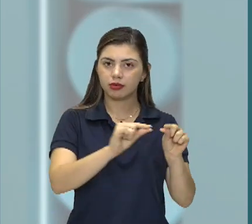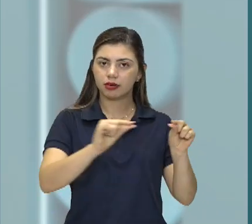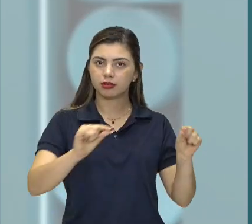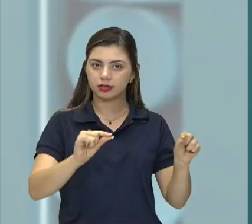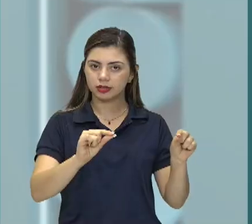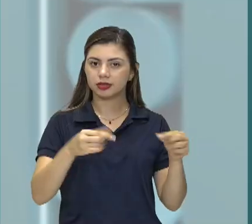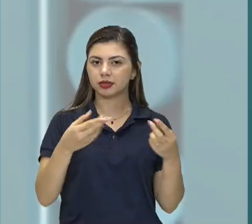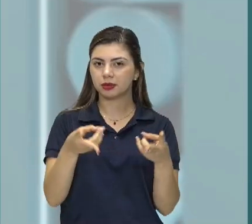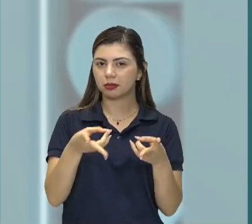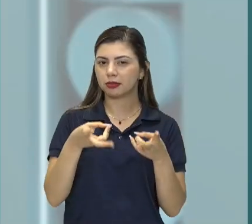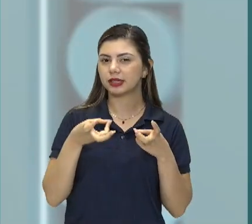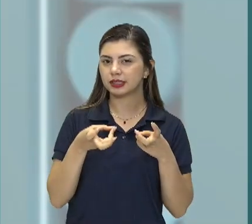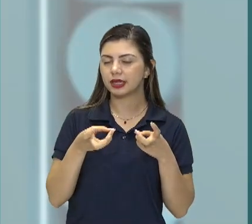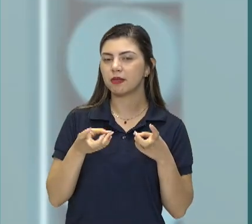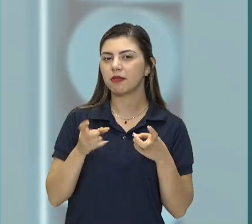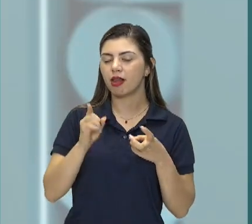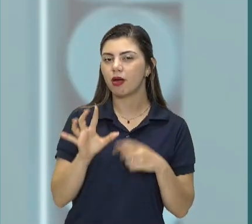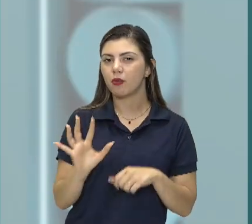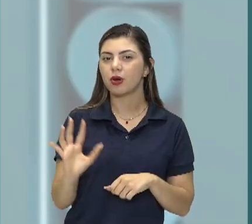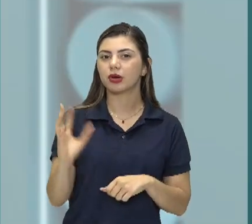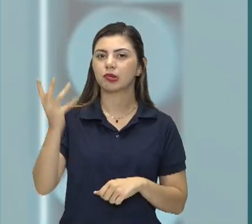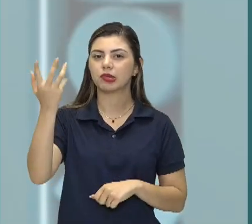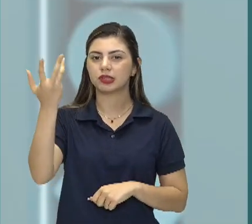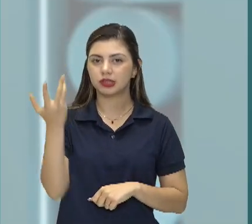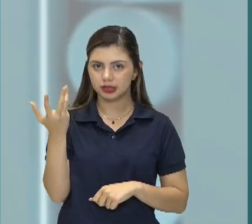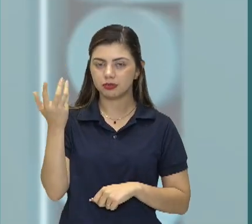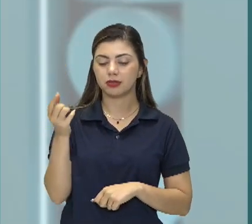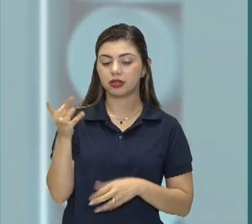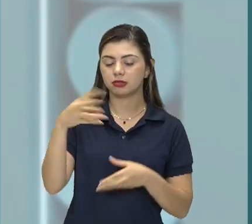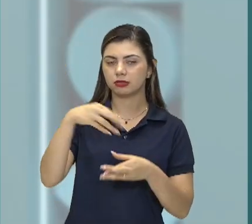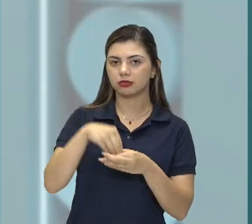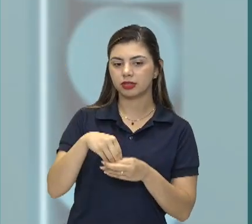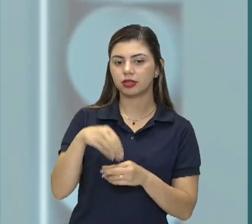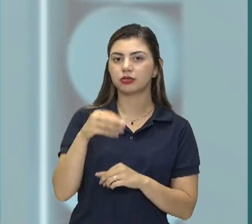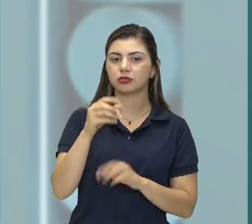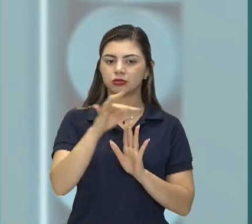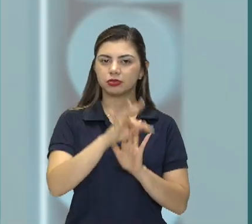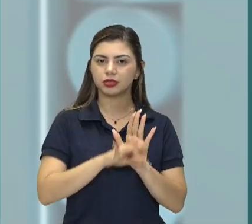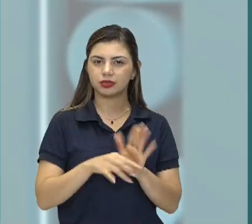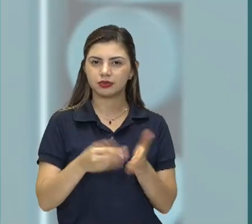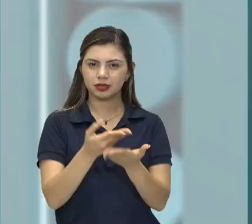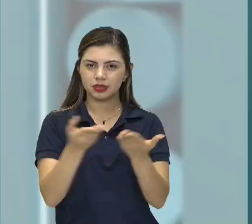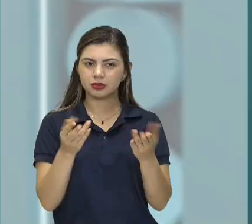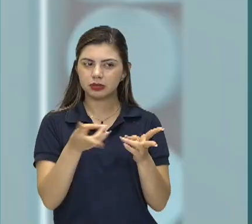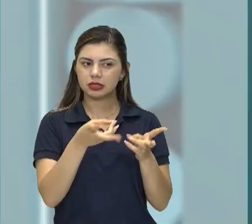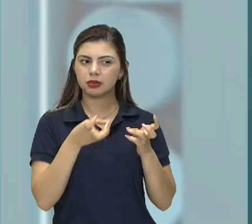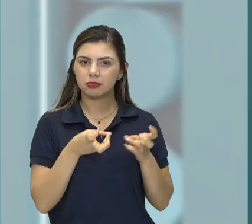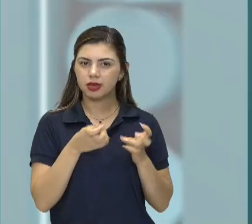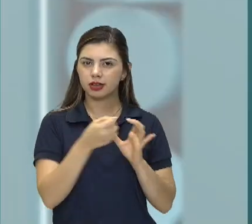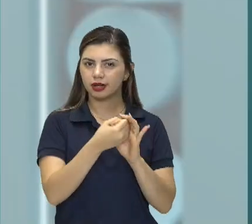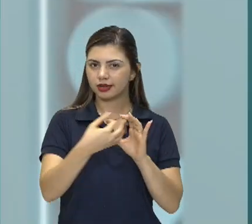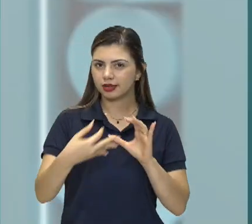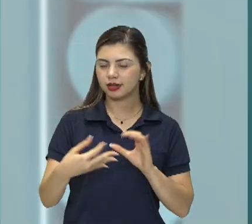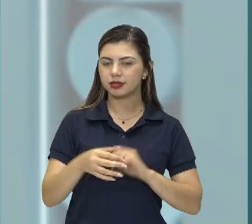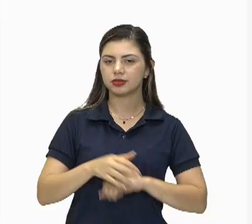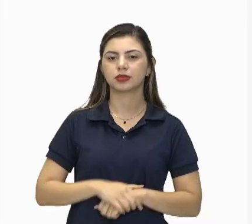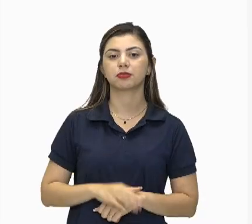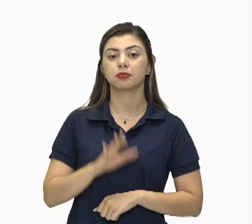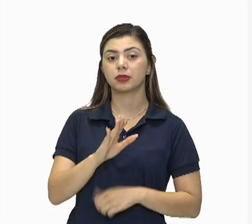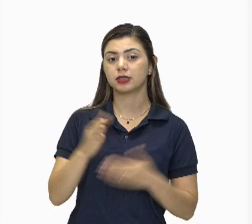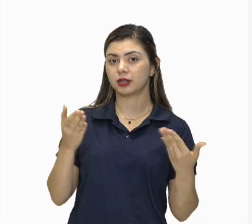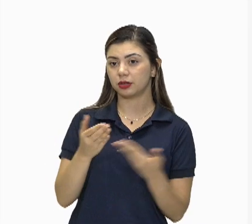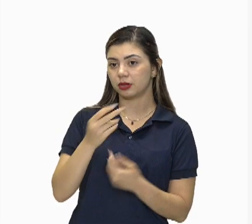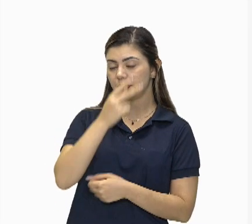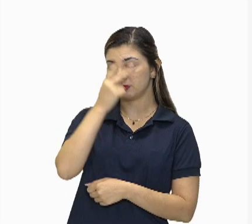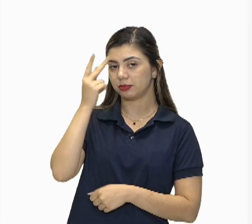aí o que acontece dentro de um texto. Vocês perceberam todos os elementos? Agora vamos ver o